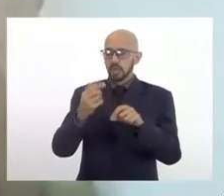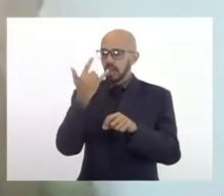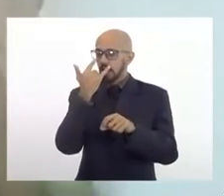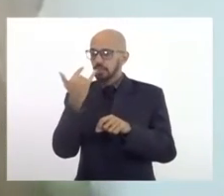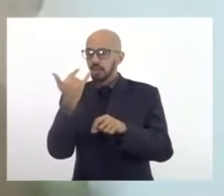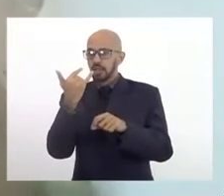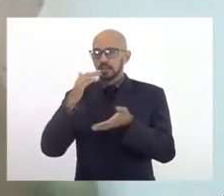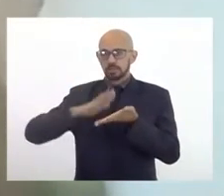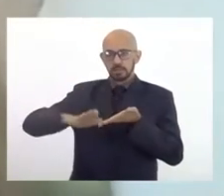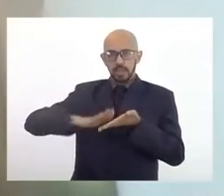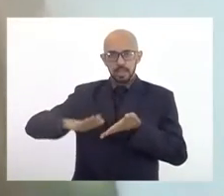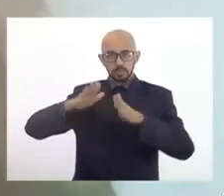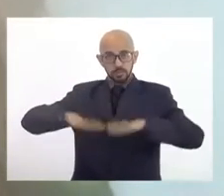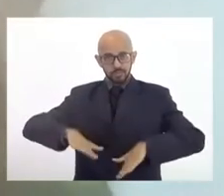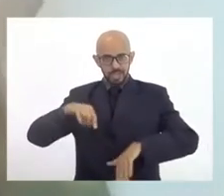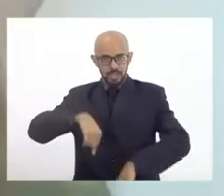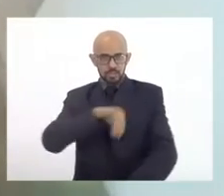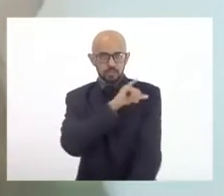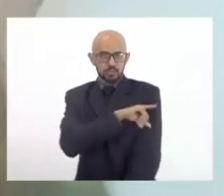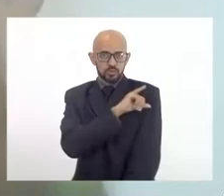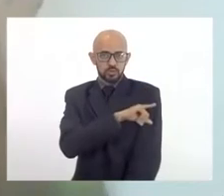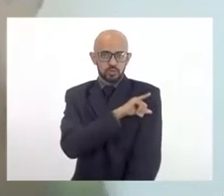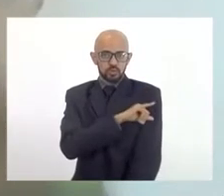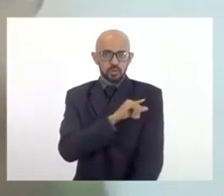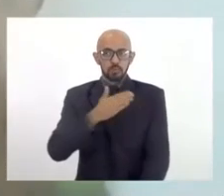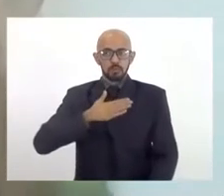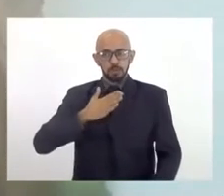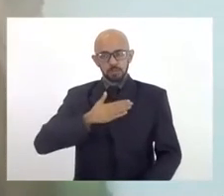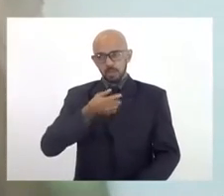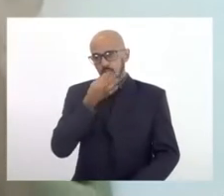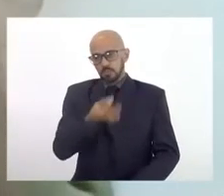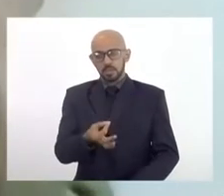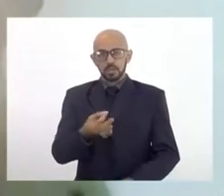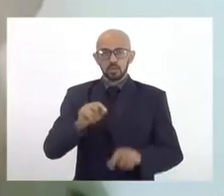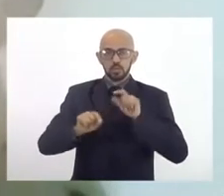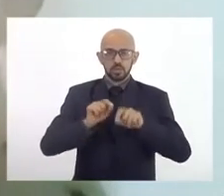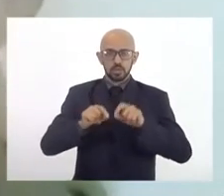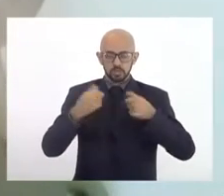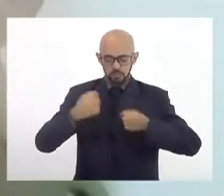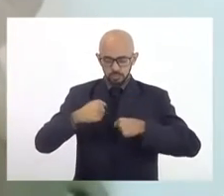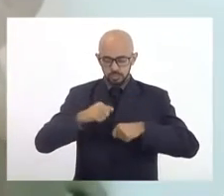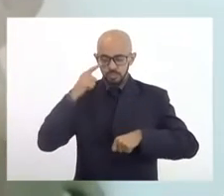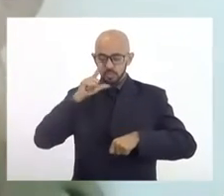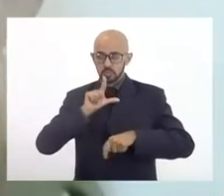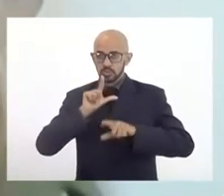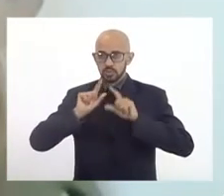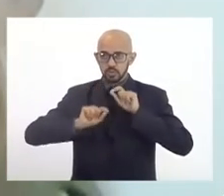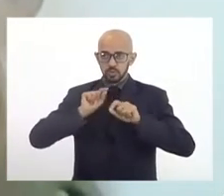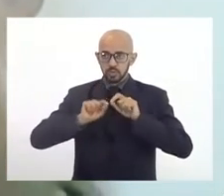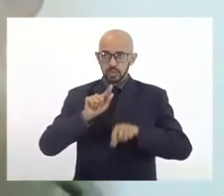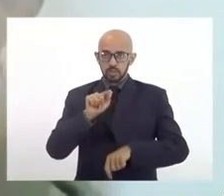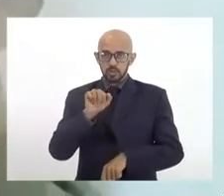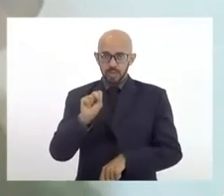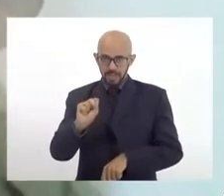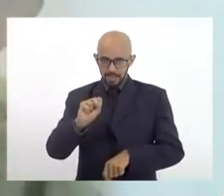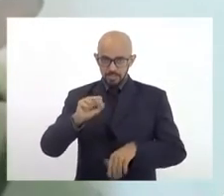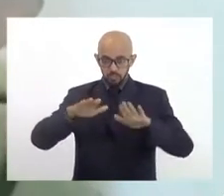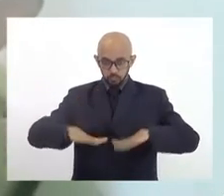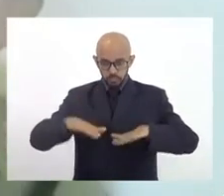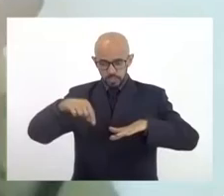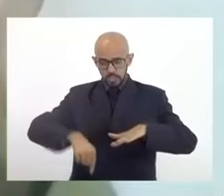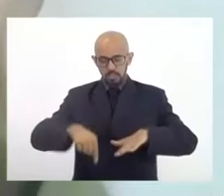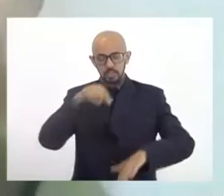para ficar no Rio de Janeiro. Então, para mim, a gente tem que tentar conseguir que o gás fique no Rio de